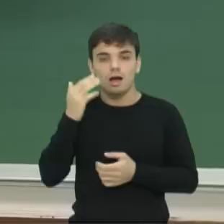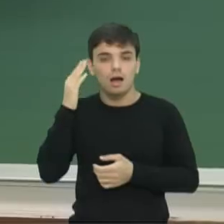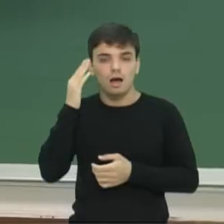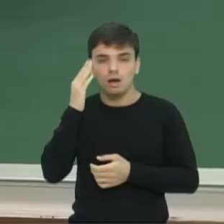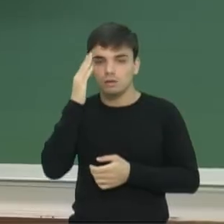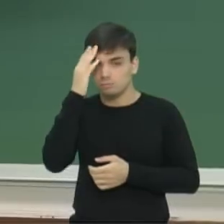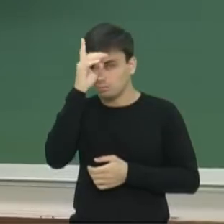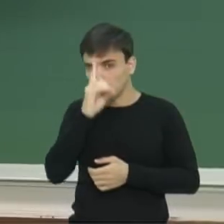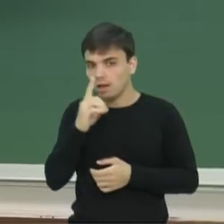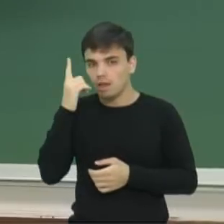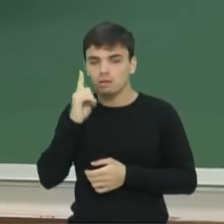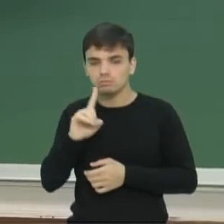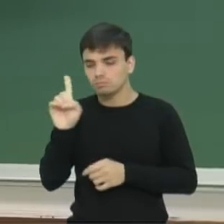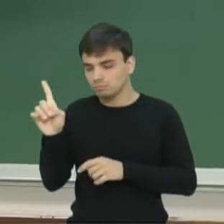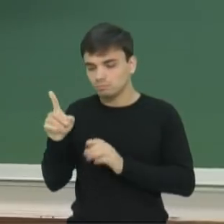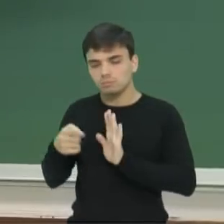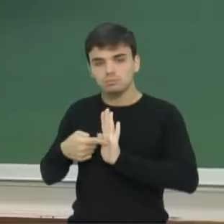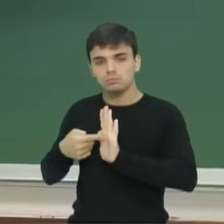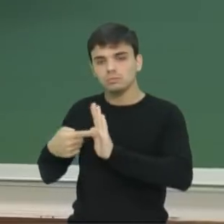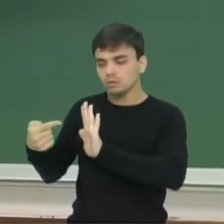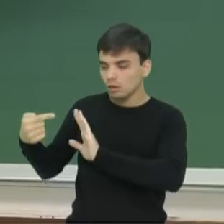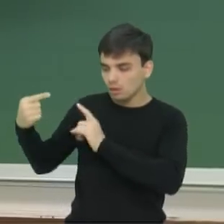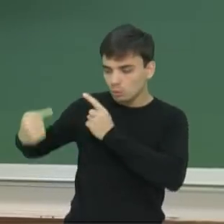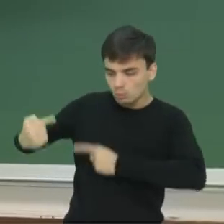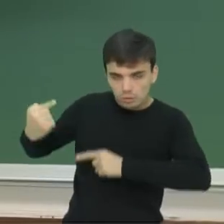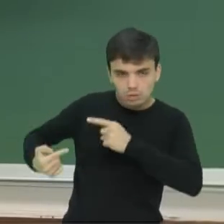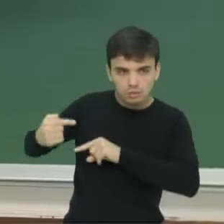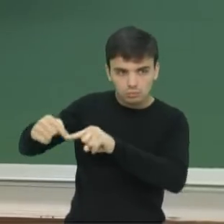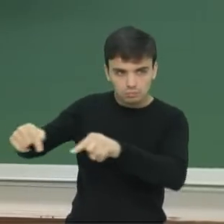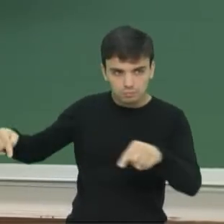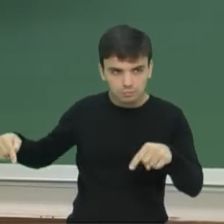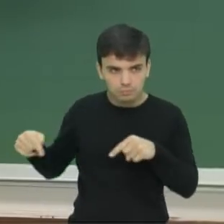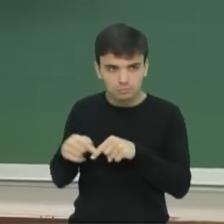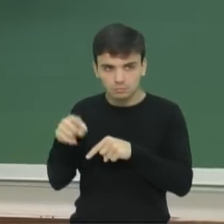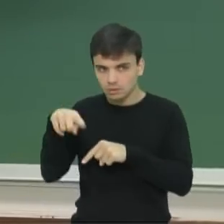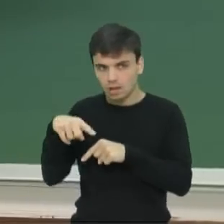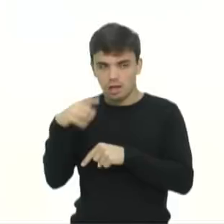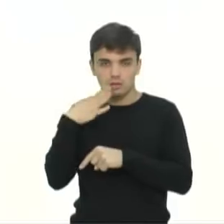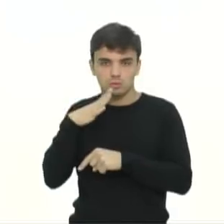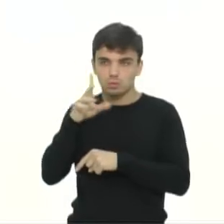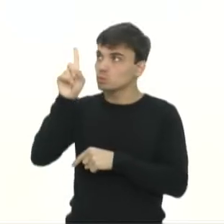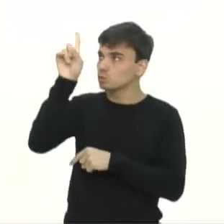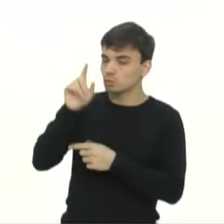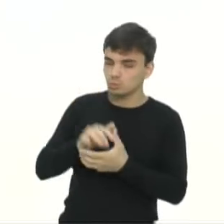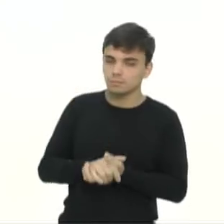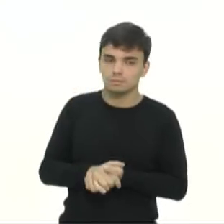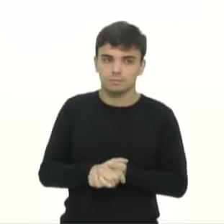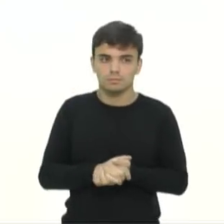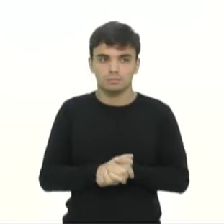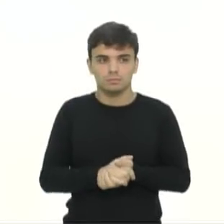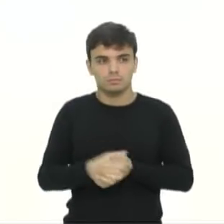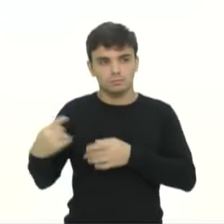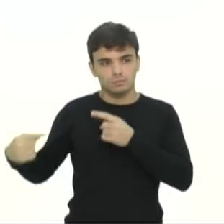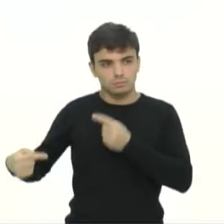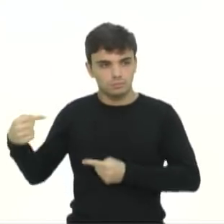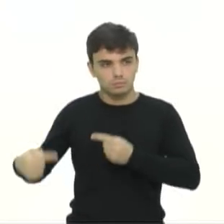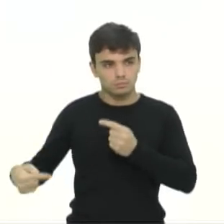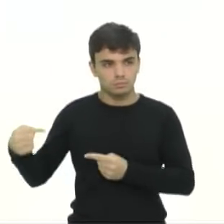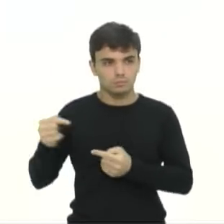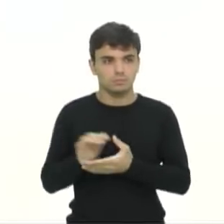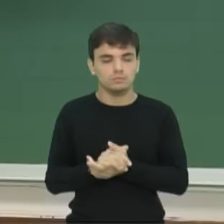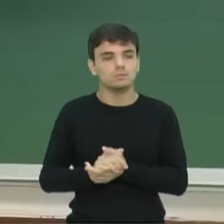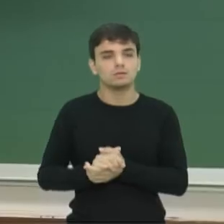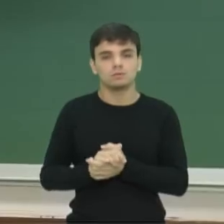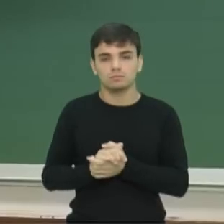competição, que aqui nesta imagem aqui é essa parte azul. Então, essa parte azul que está retratada aqui é a parte de competição e a